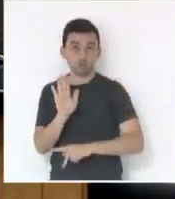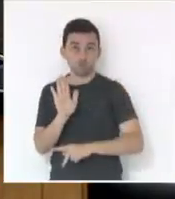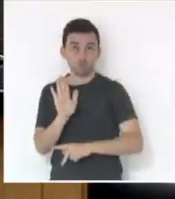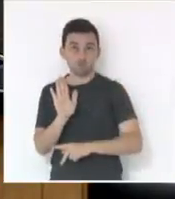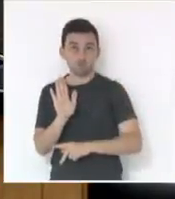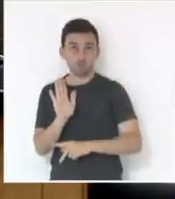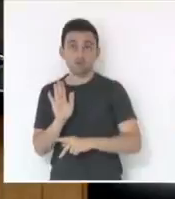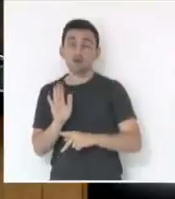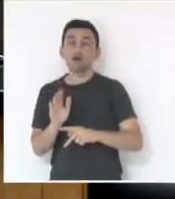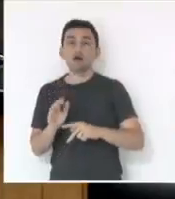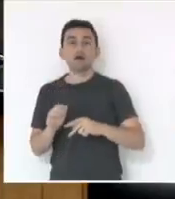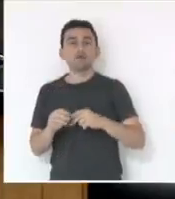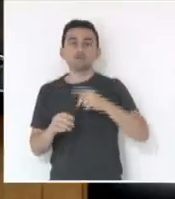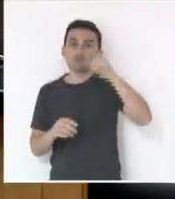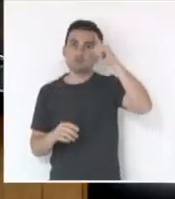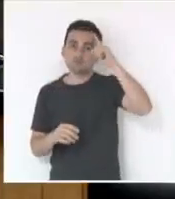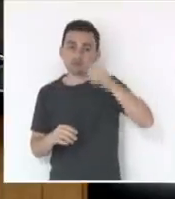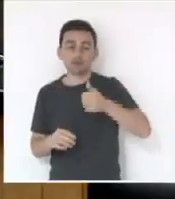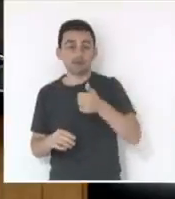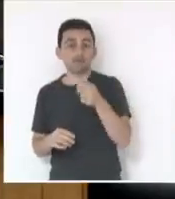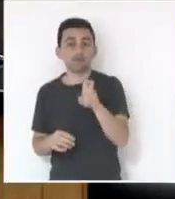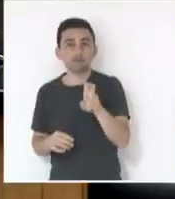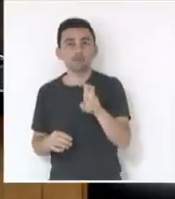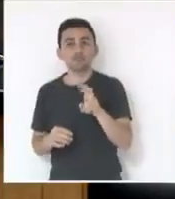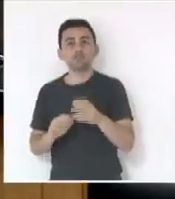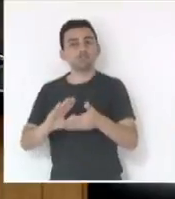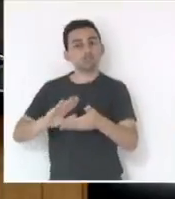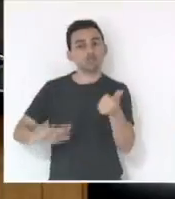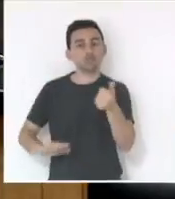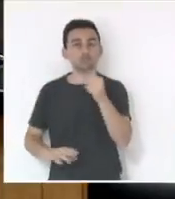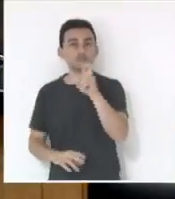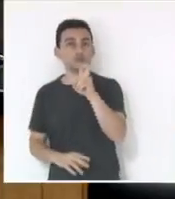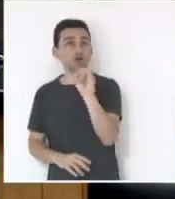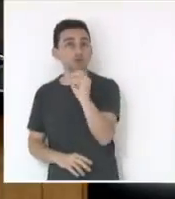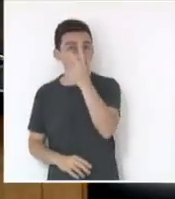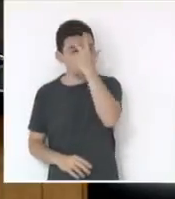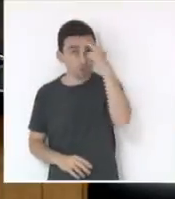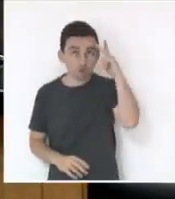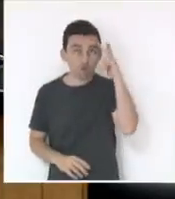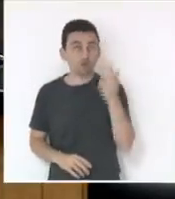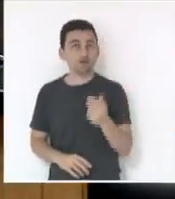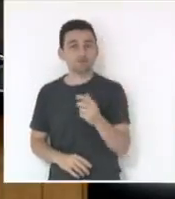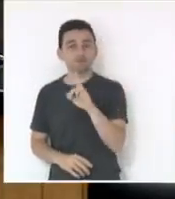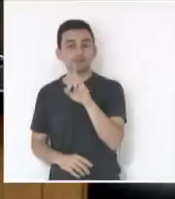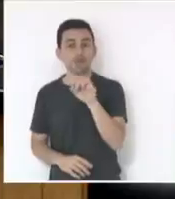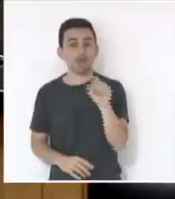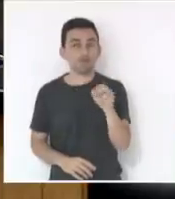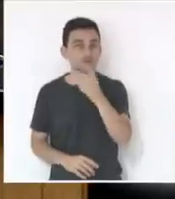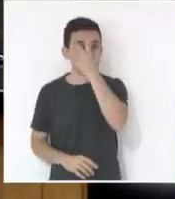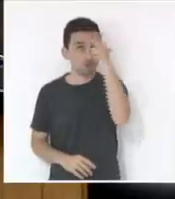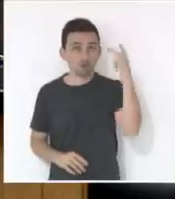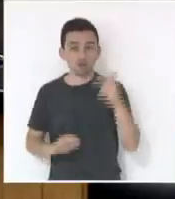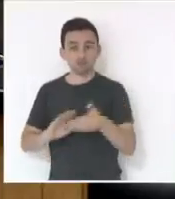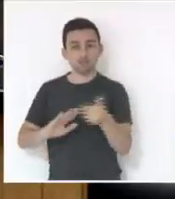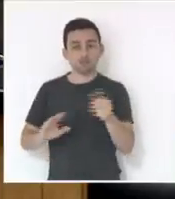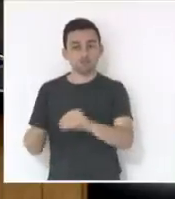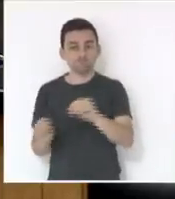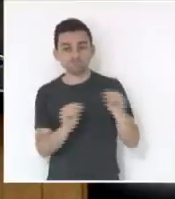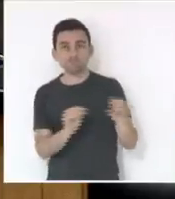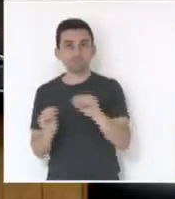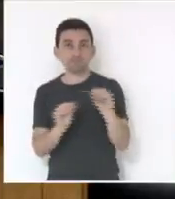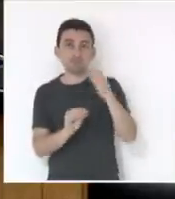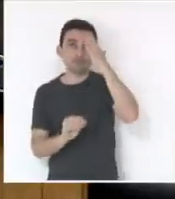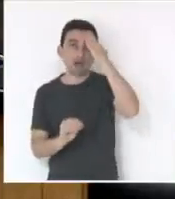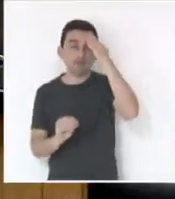cada 15 dias, tirar 50 ou 100 pessoas e daí consegue arrumar para onde essas